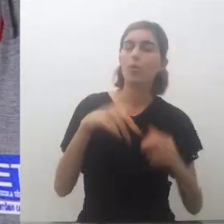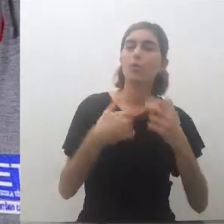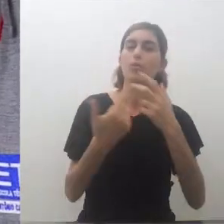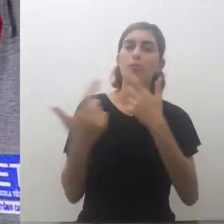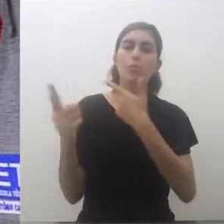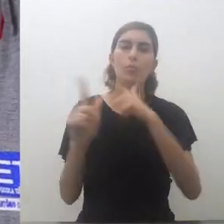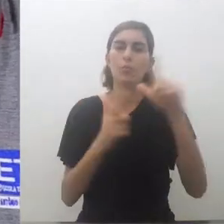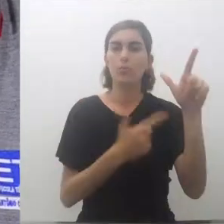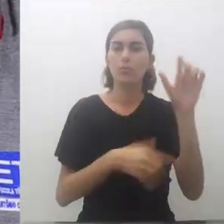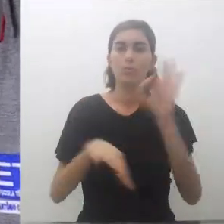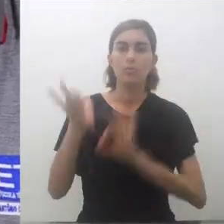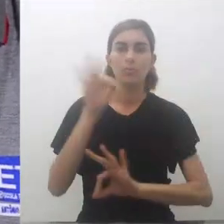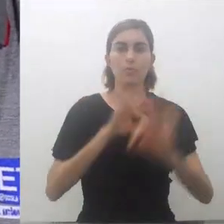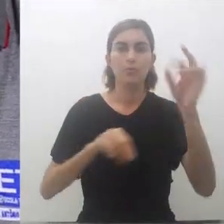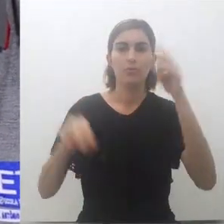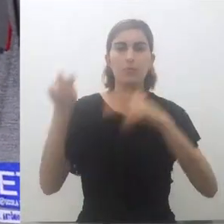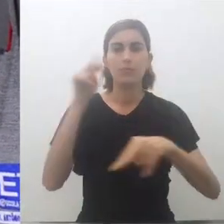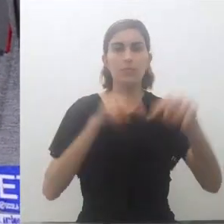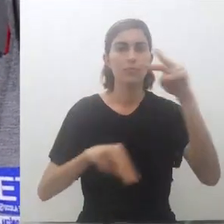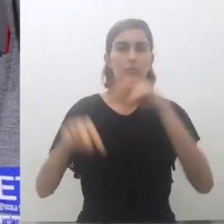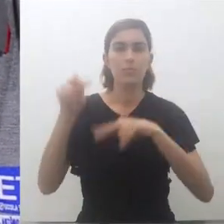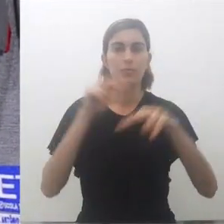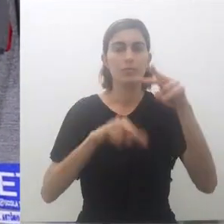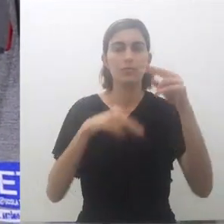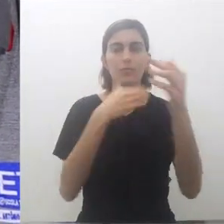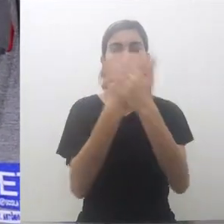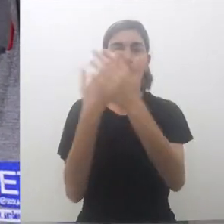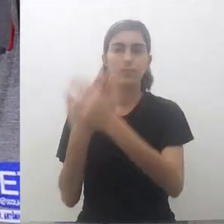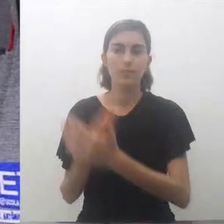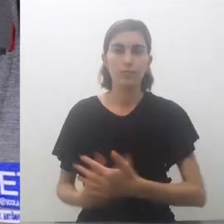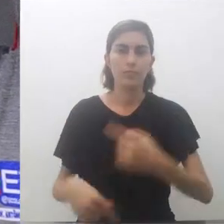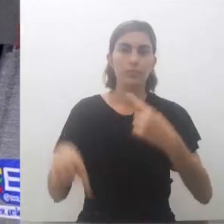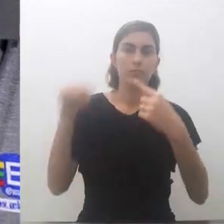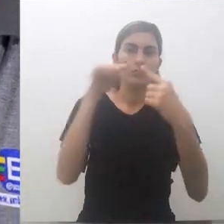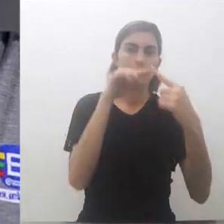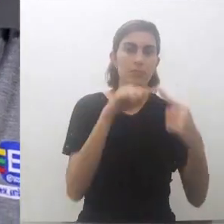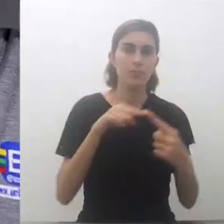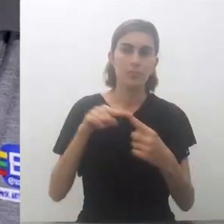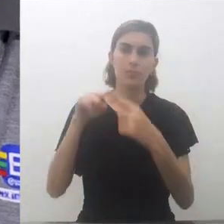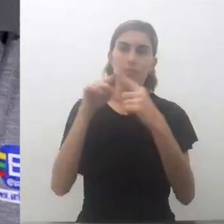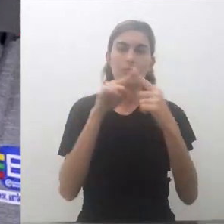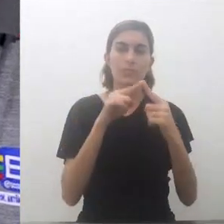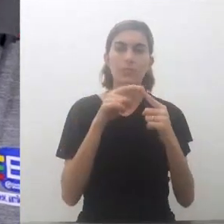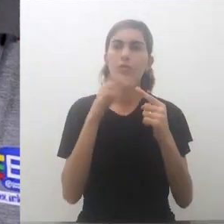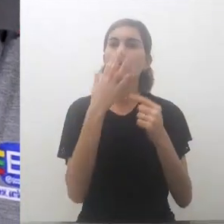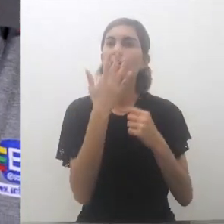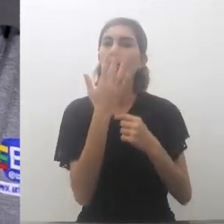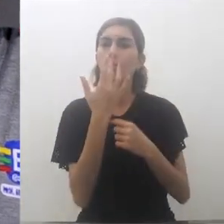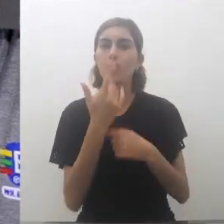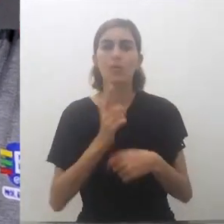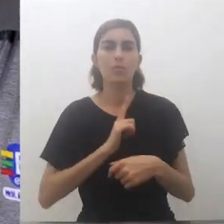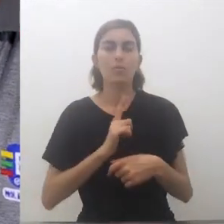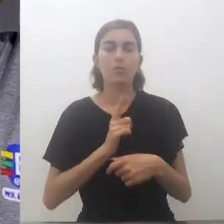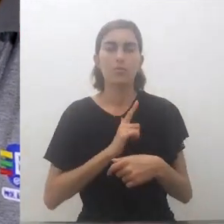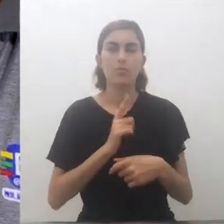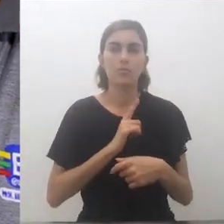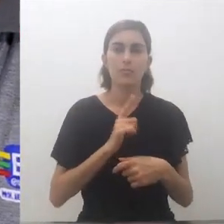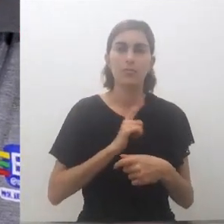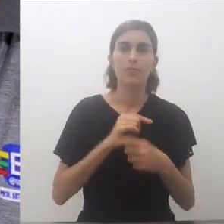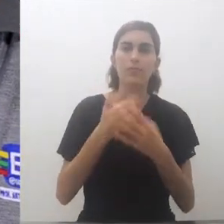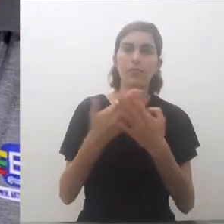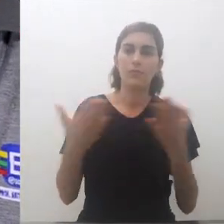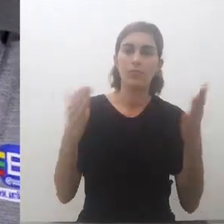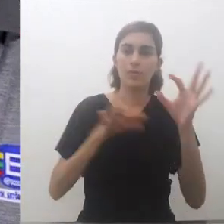arranjo visual. É uma forma de estudar a relação que as formas e as cores têm entre si e